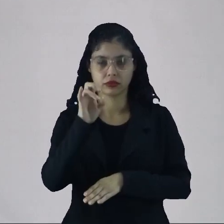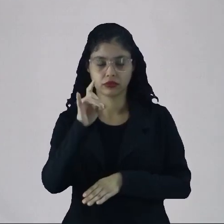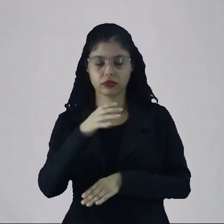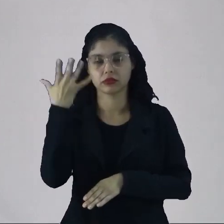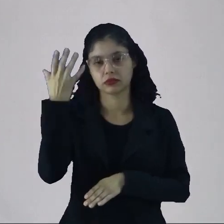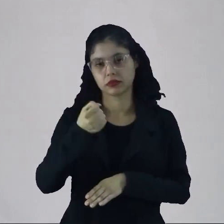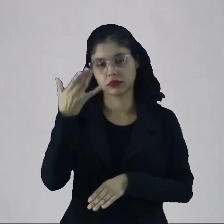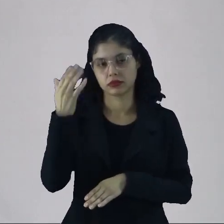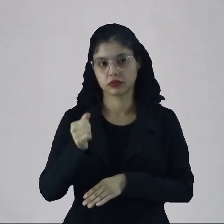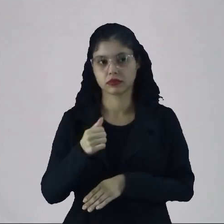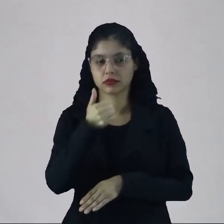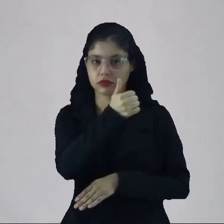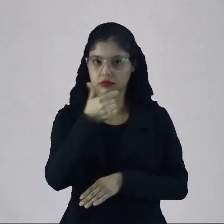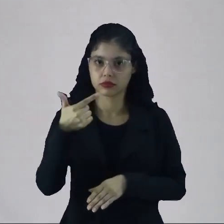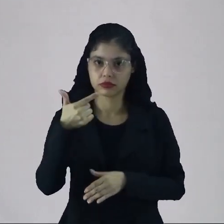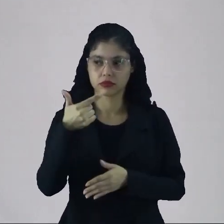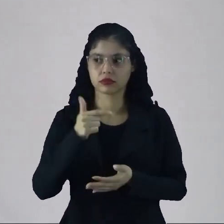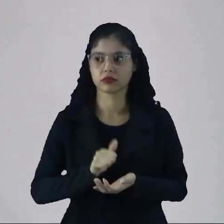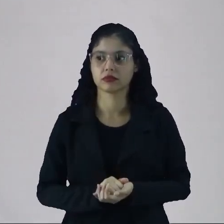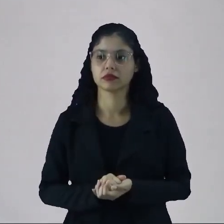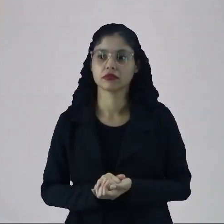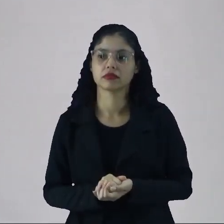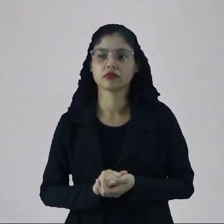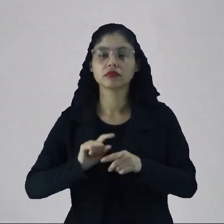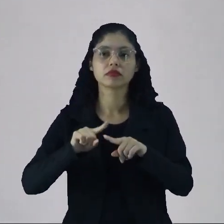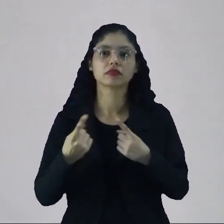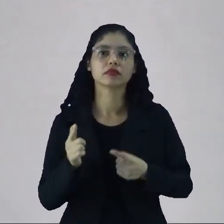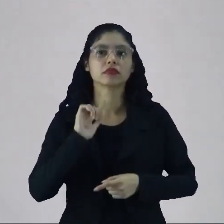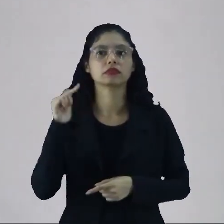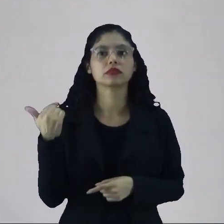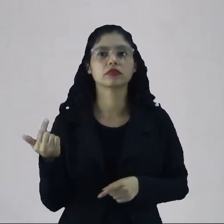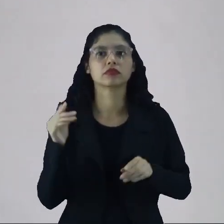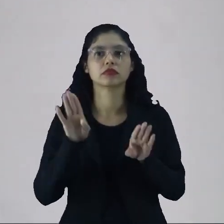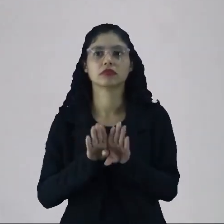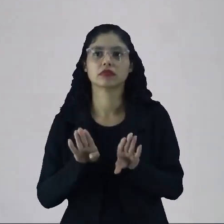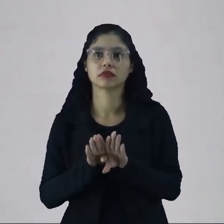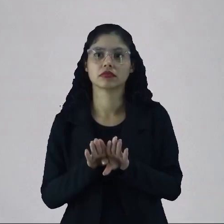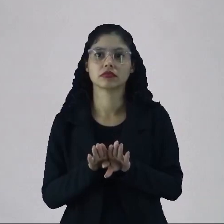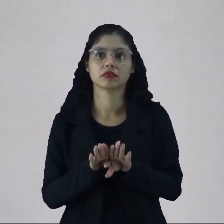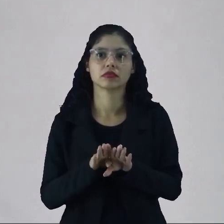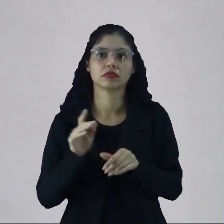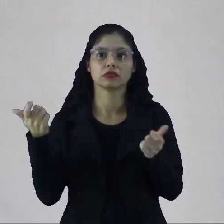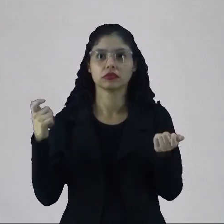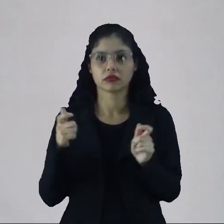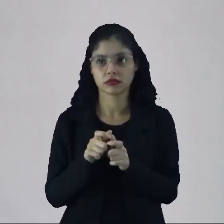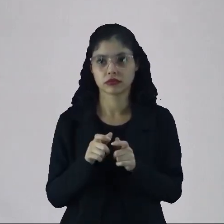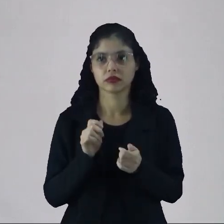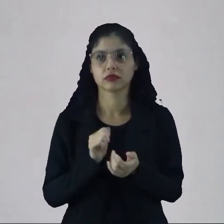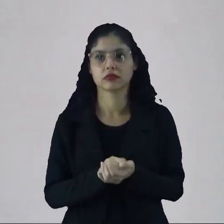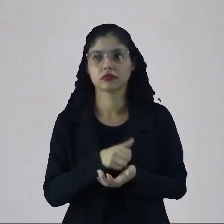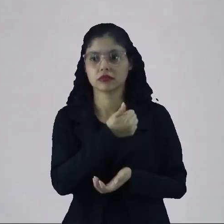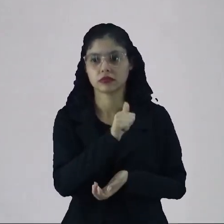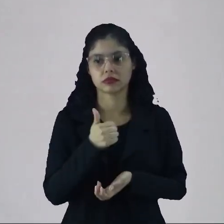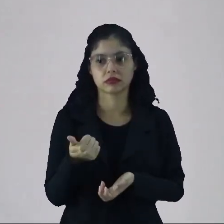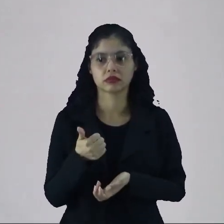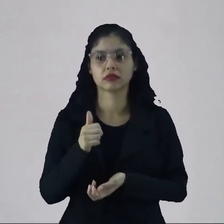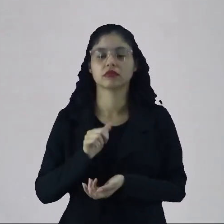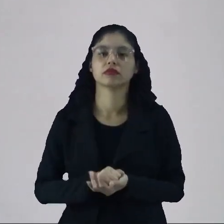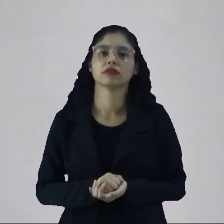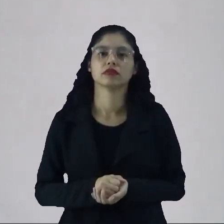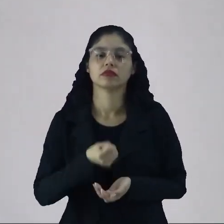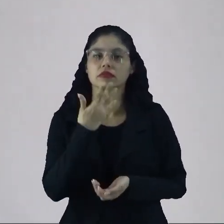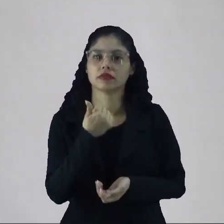leite custa R$ 12,00, mas em outro canto custa bem menos, custa R$